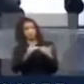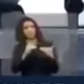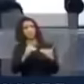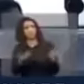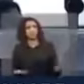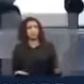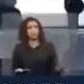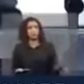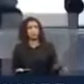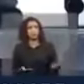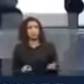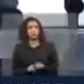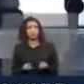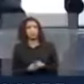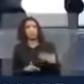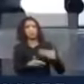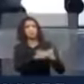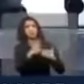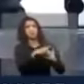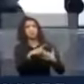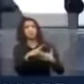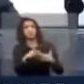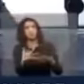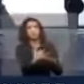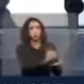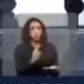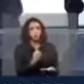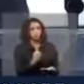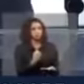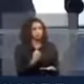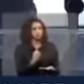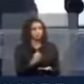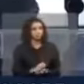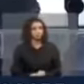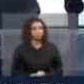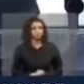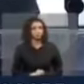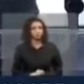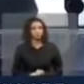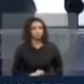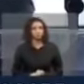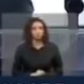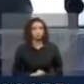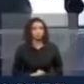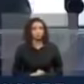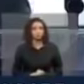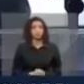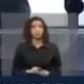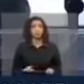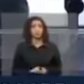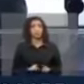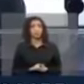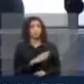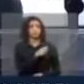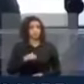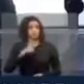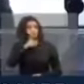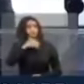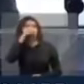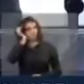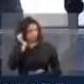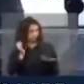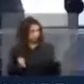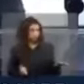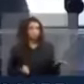e abrogar a competência alheia. Ainda, preocupa-nos nesse quesito, excelentíssima ministra Rosa Weber,